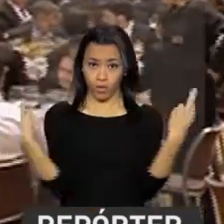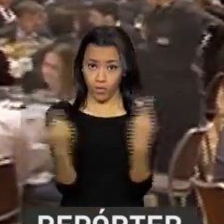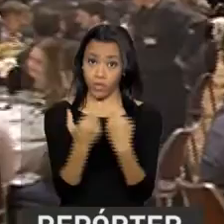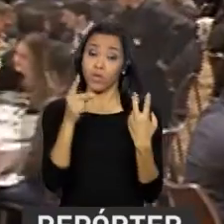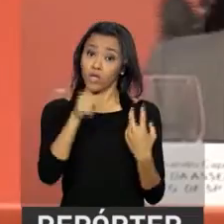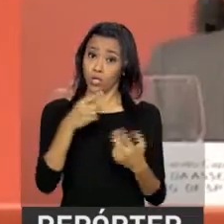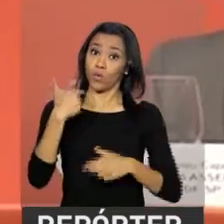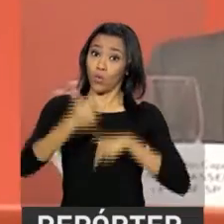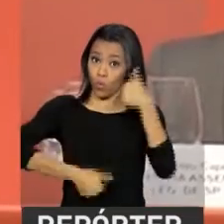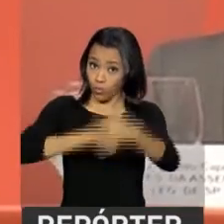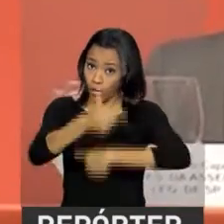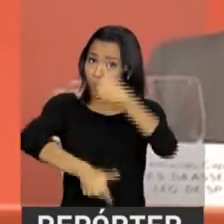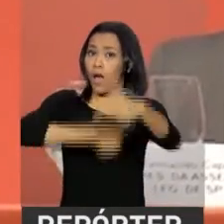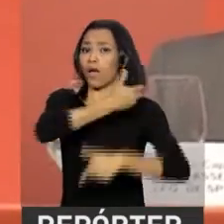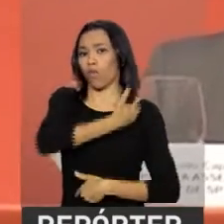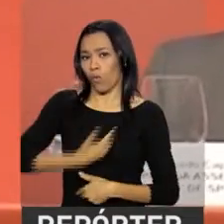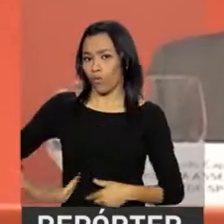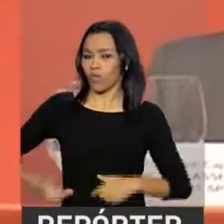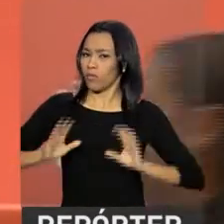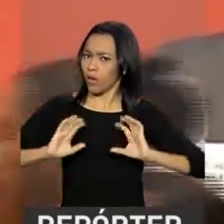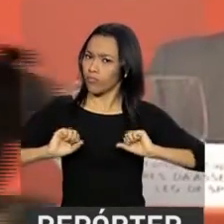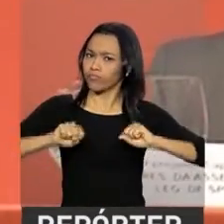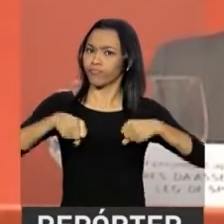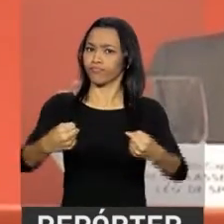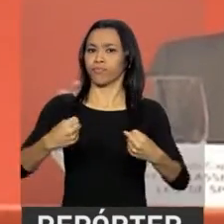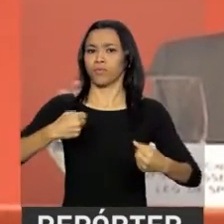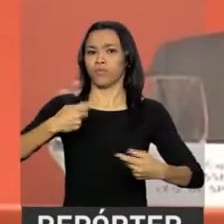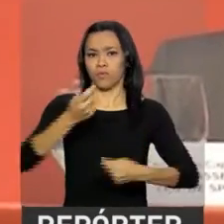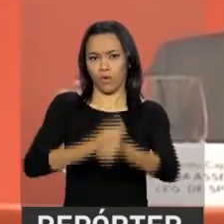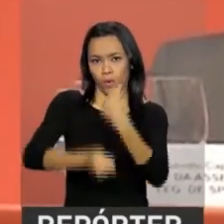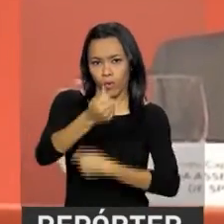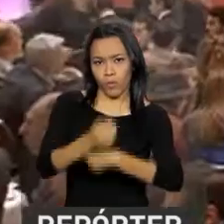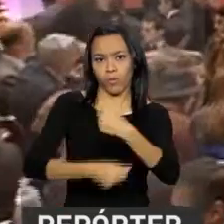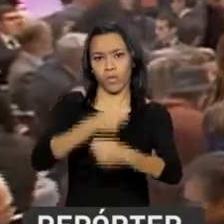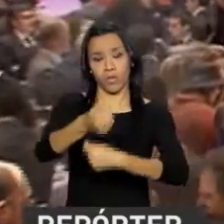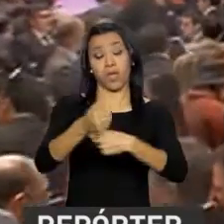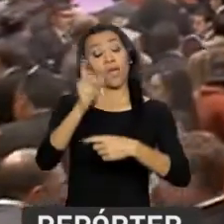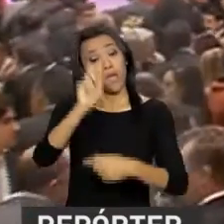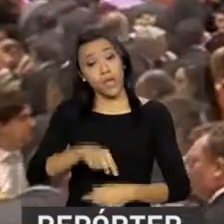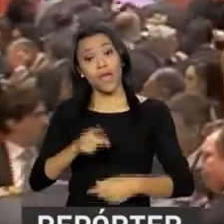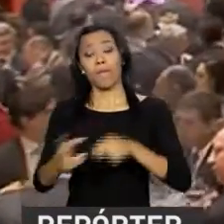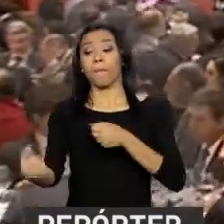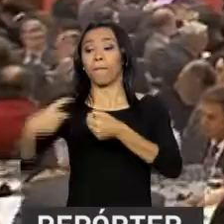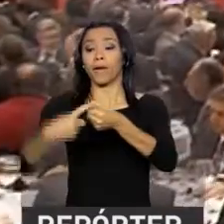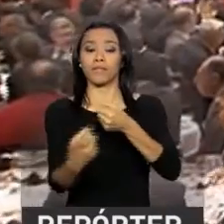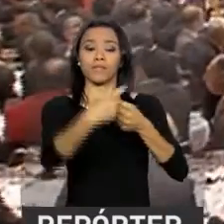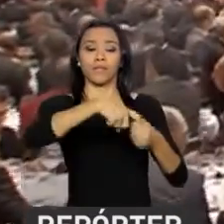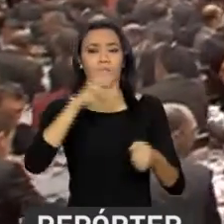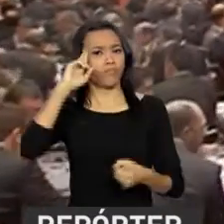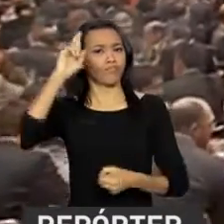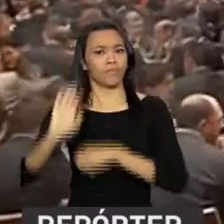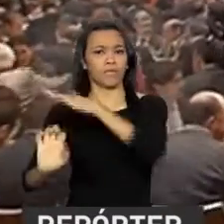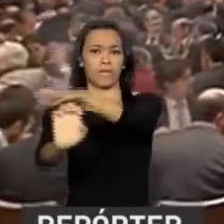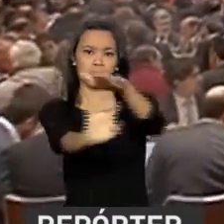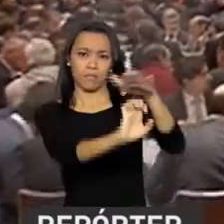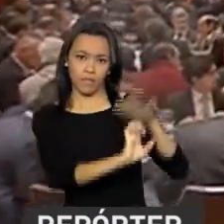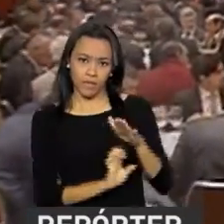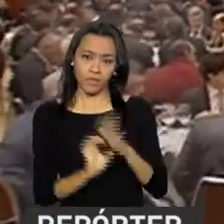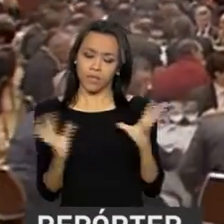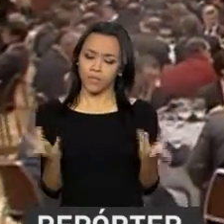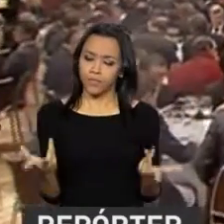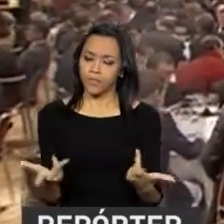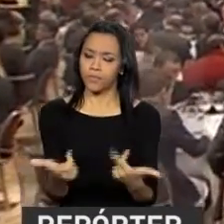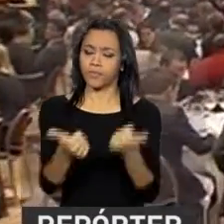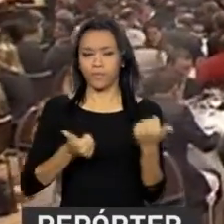do crescimento. E uma das estratégias é reforçar as parcerias com o setor privado e aperfeiçoar o trabalho